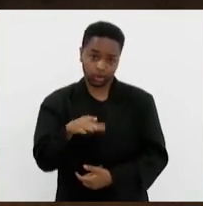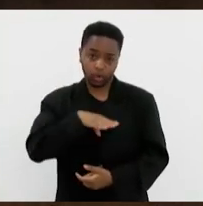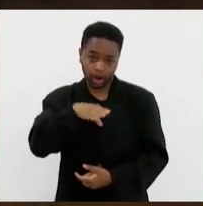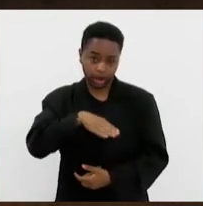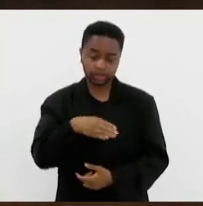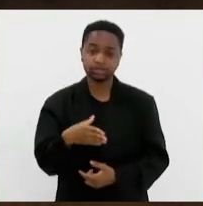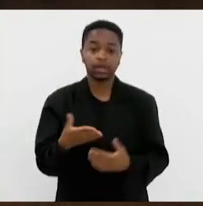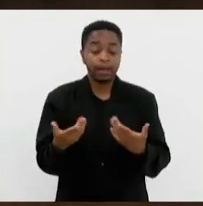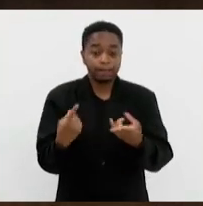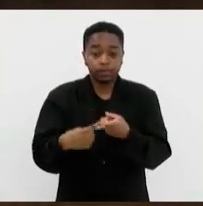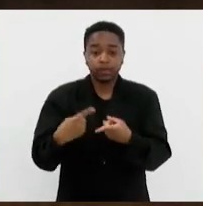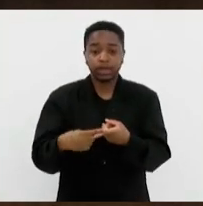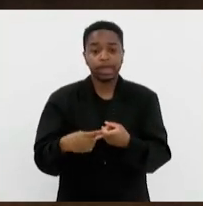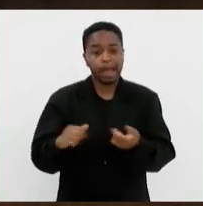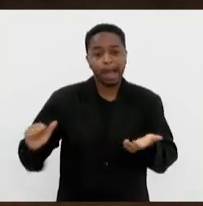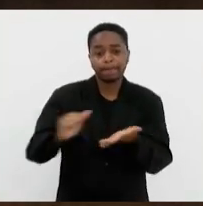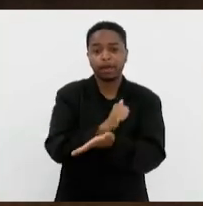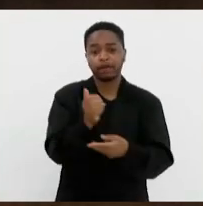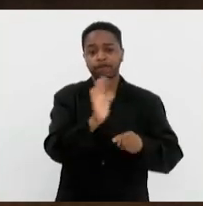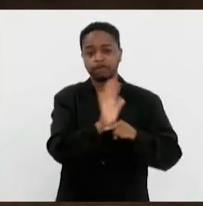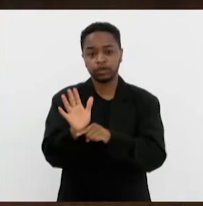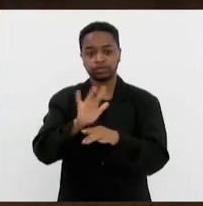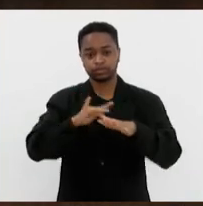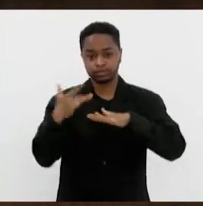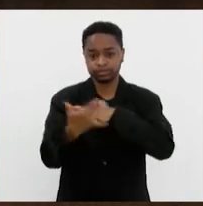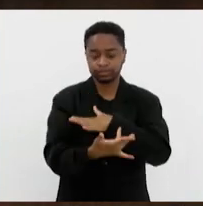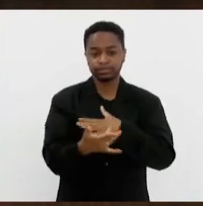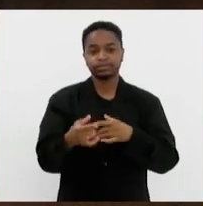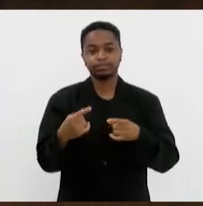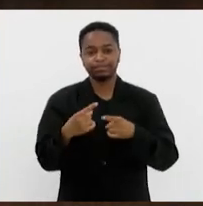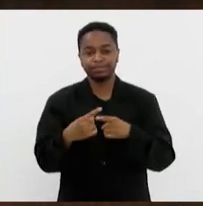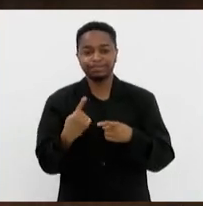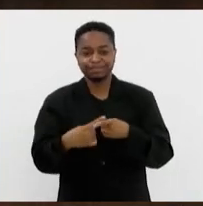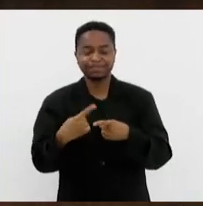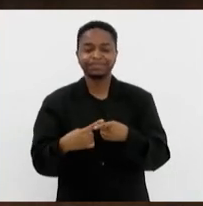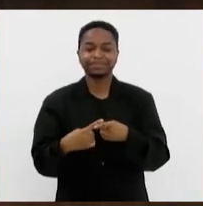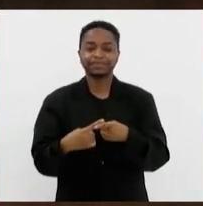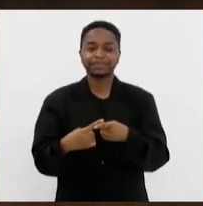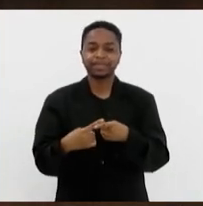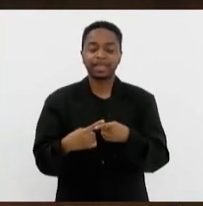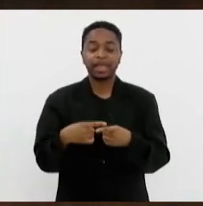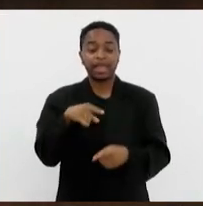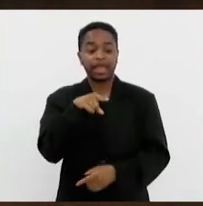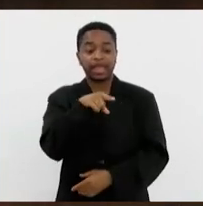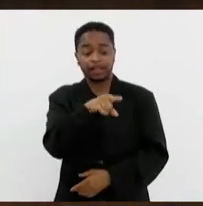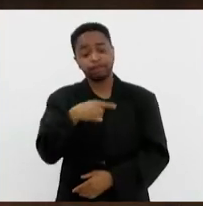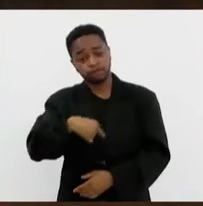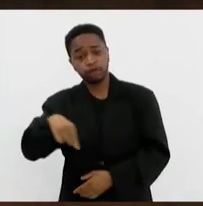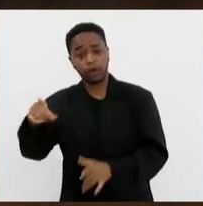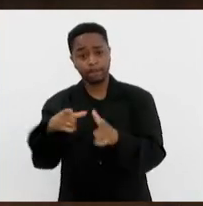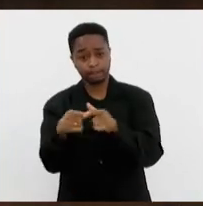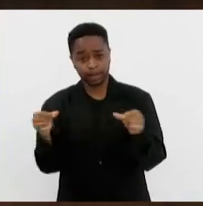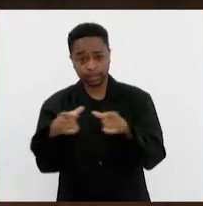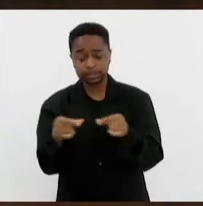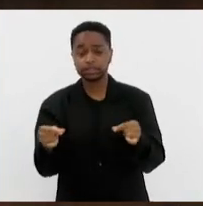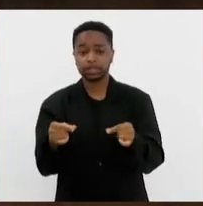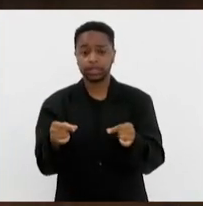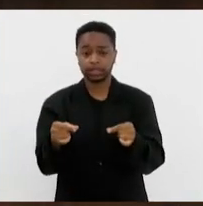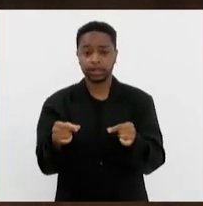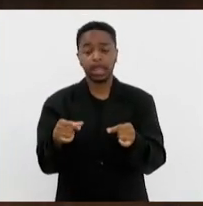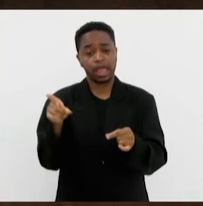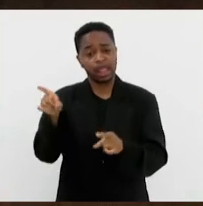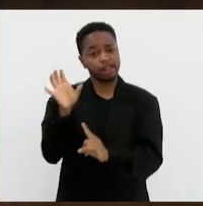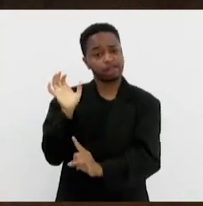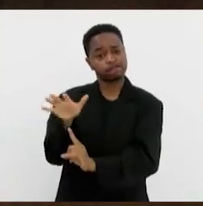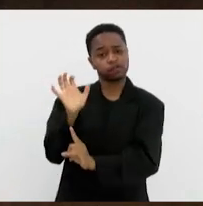redes sociais, mas eu vi. Ele falou em alto e bom som que ele estava indo a Brasília porque ele é muito influente